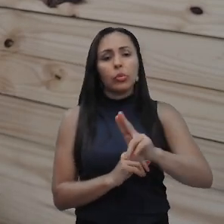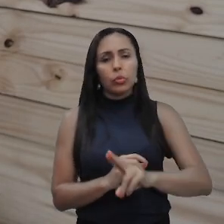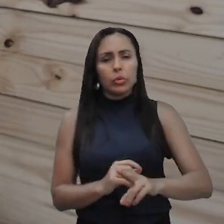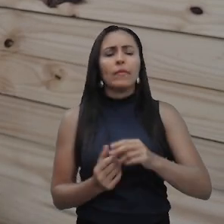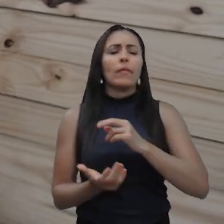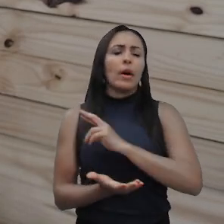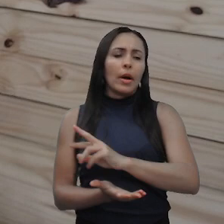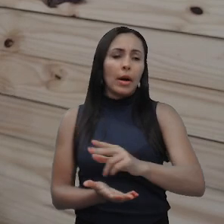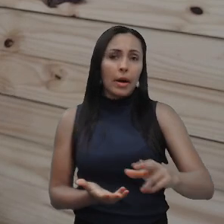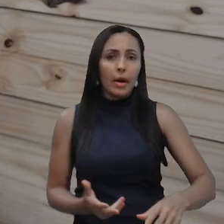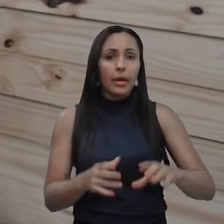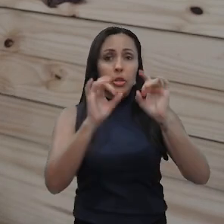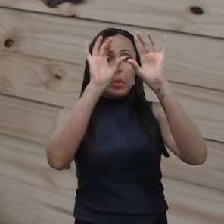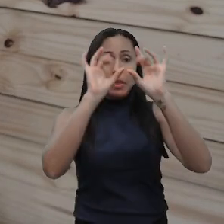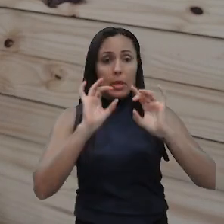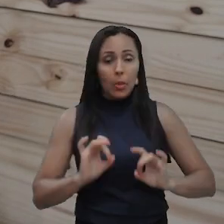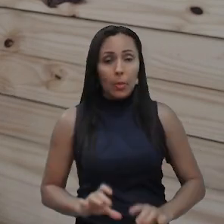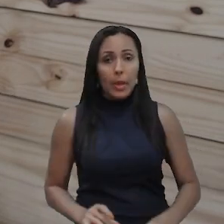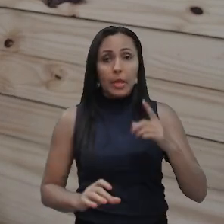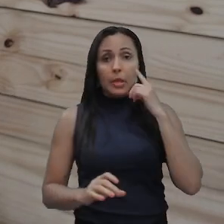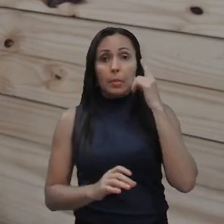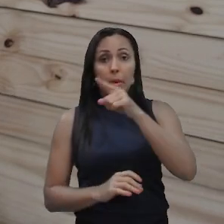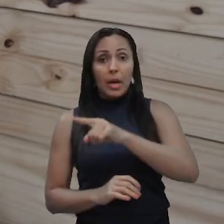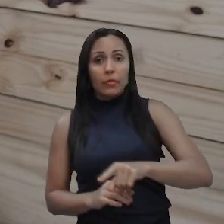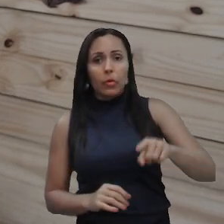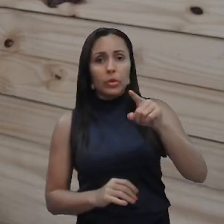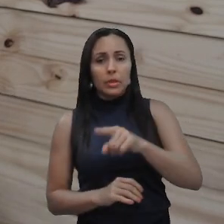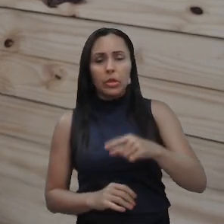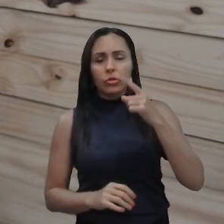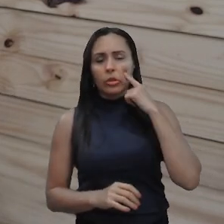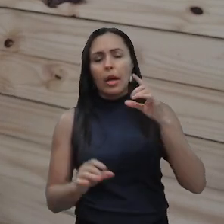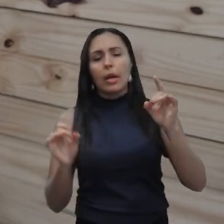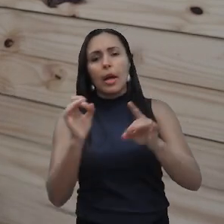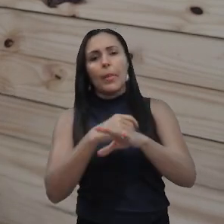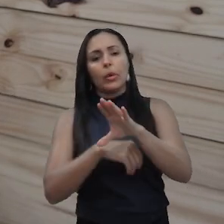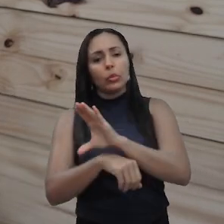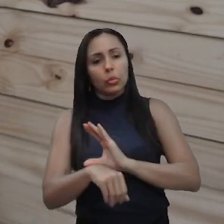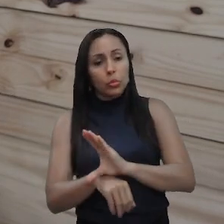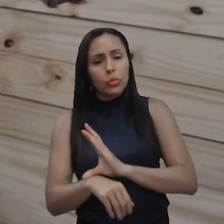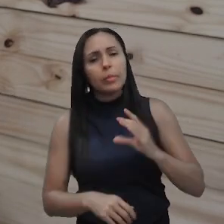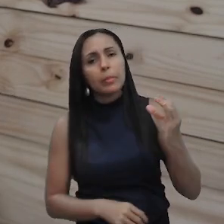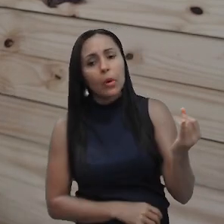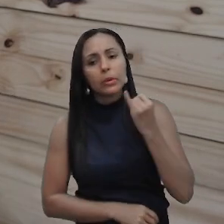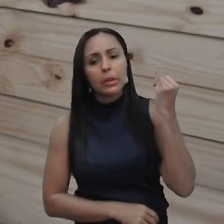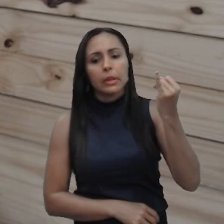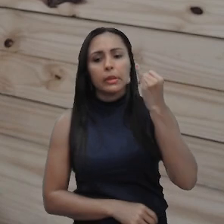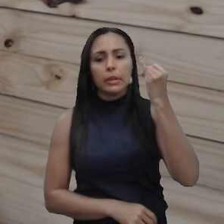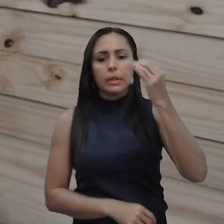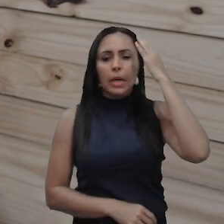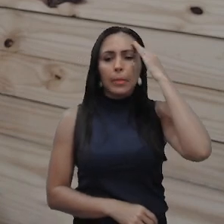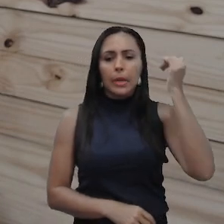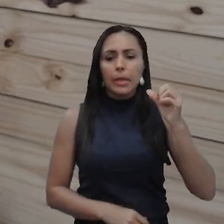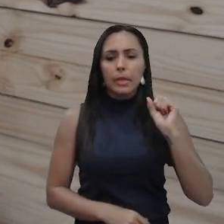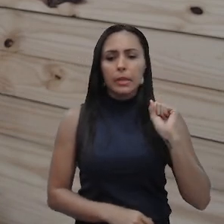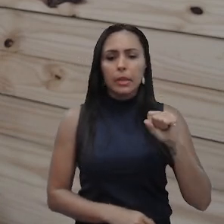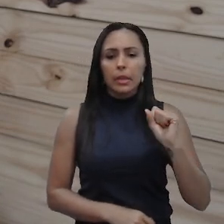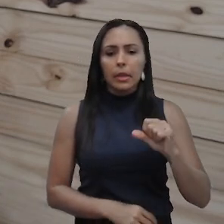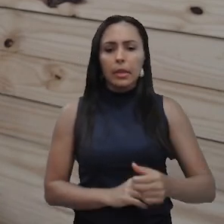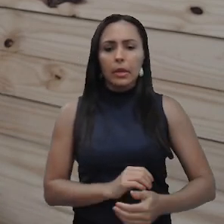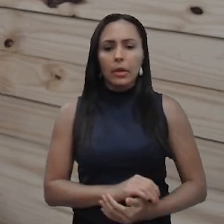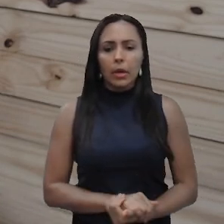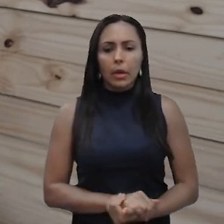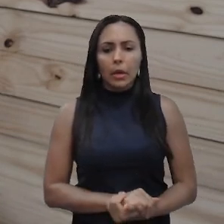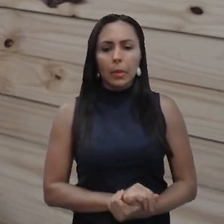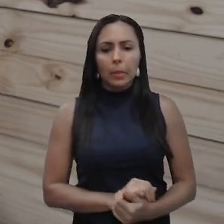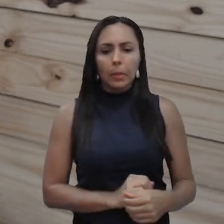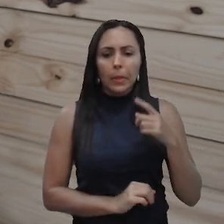grid, especialmente para vocês que estão acabando de começar a carreira como design gráfico. É essencial saber trabalhar com isso. Porque independente do software